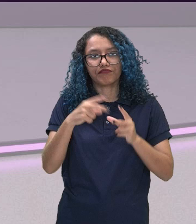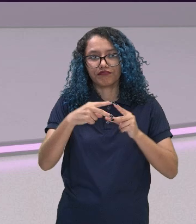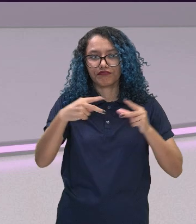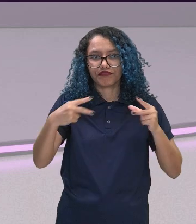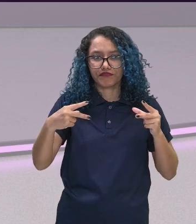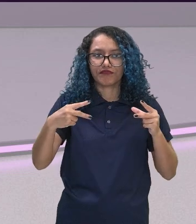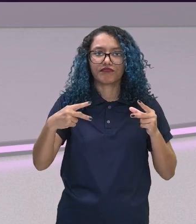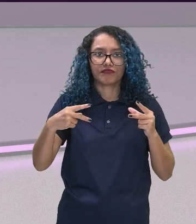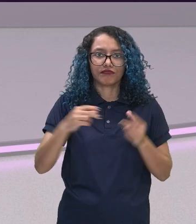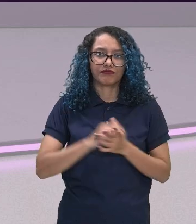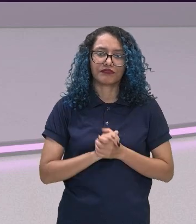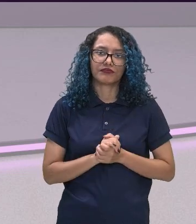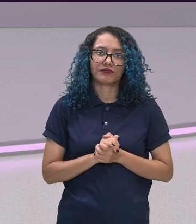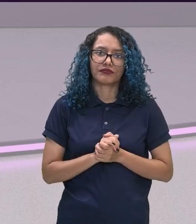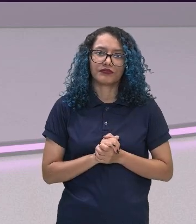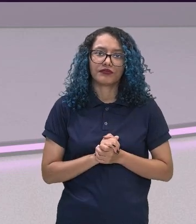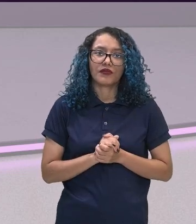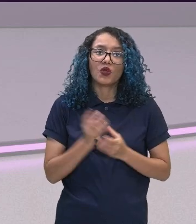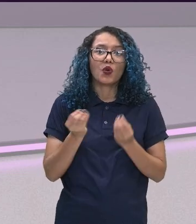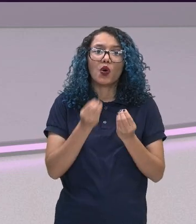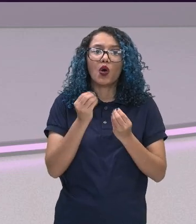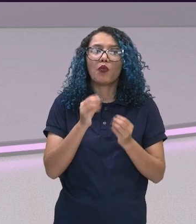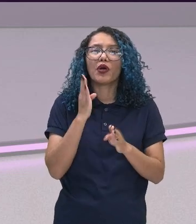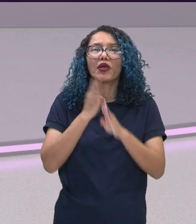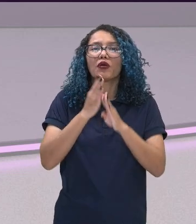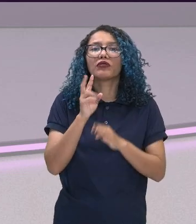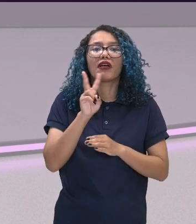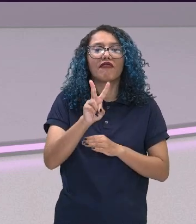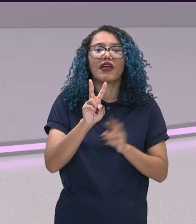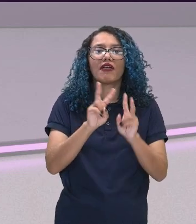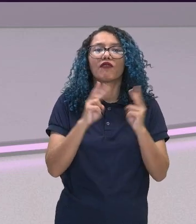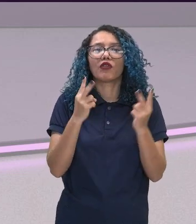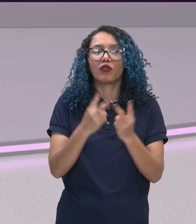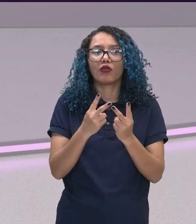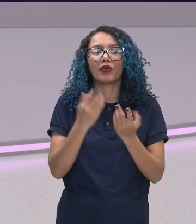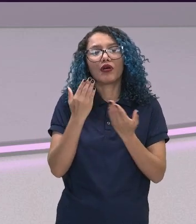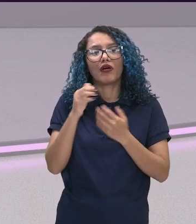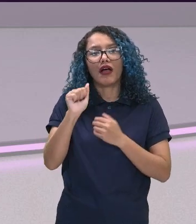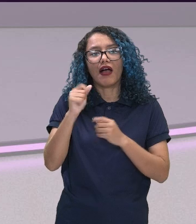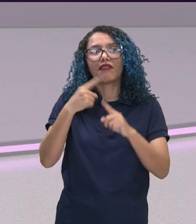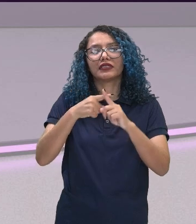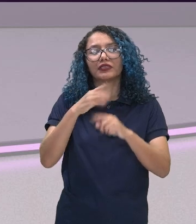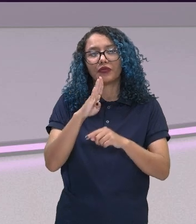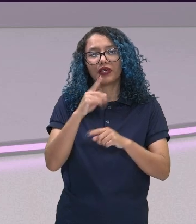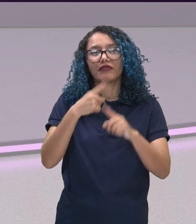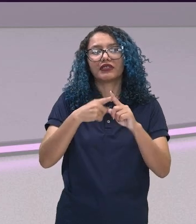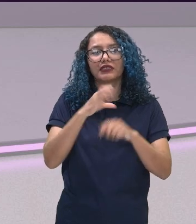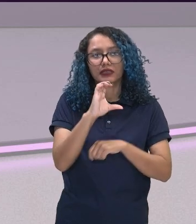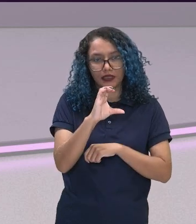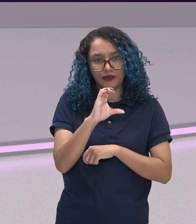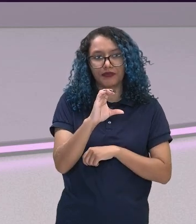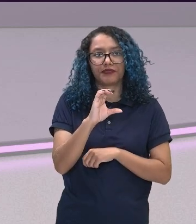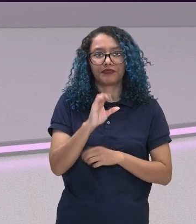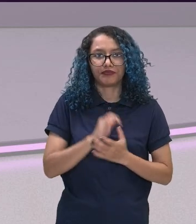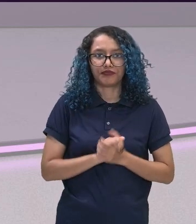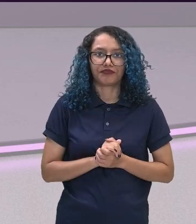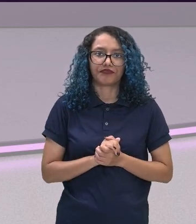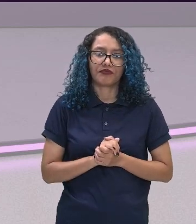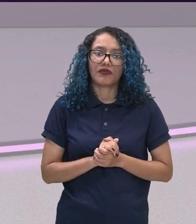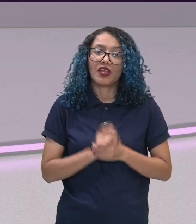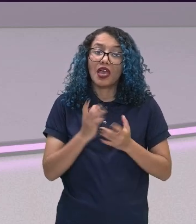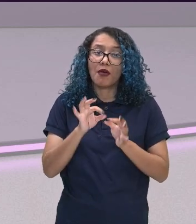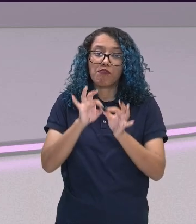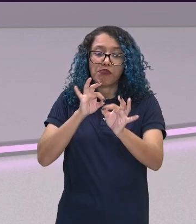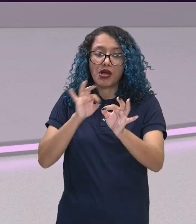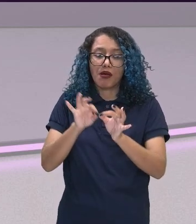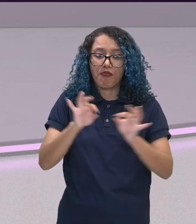aí o volume sendo A vezes B vezes C, tá? Mas nada de novo. Volume é igual ao comprimento vezes largura vezes altura,